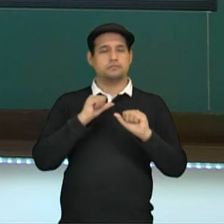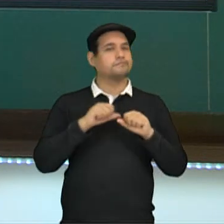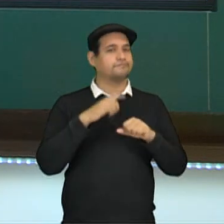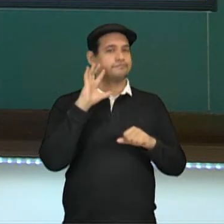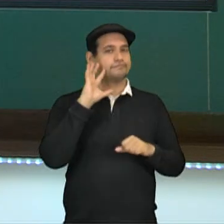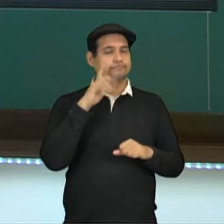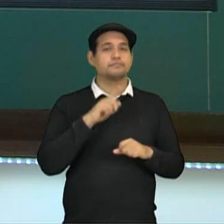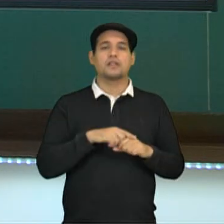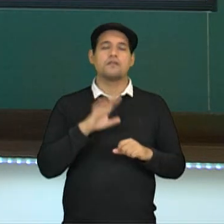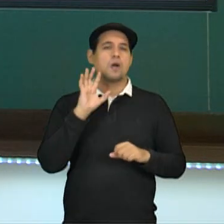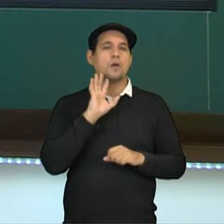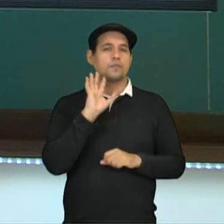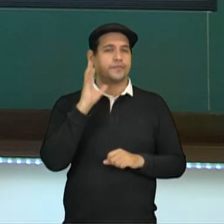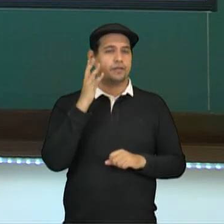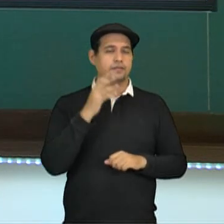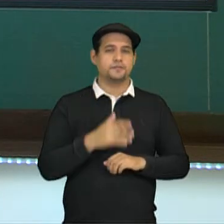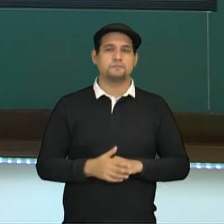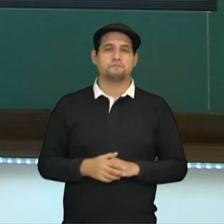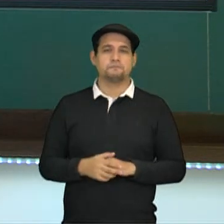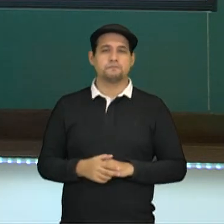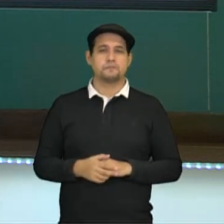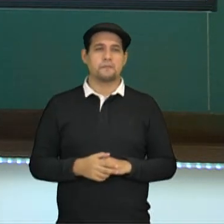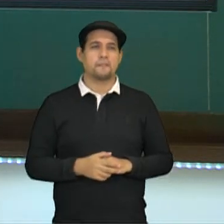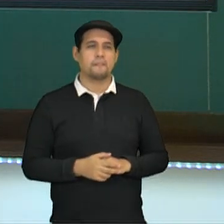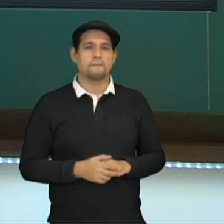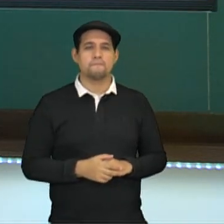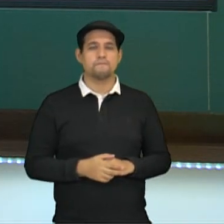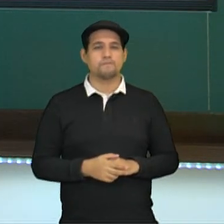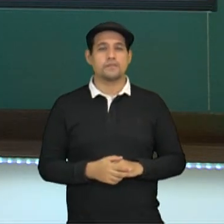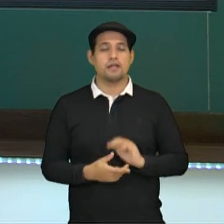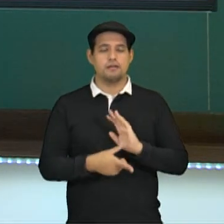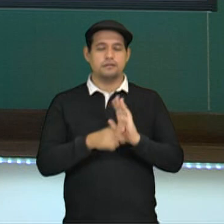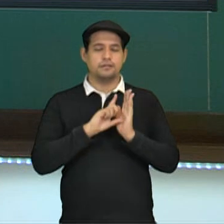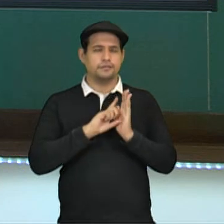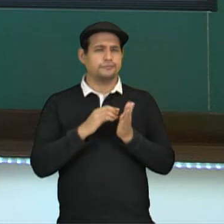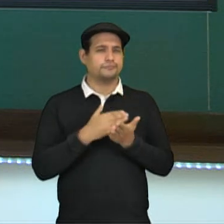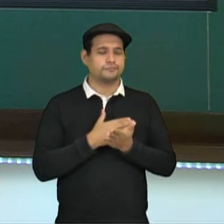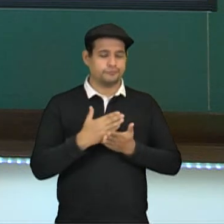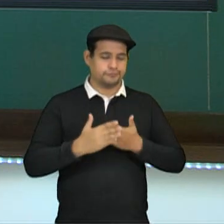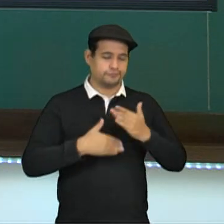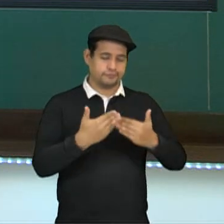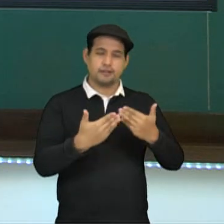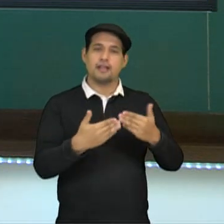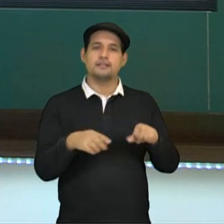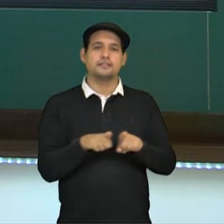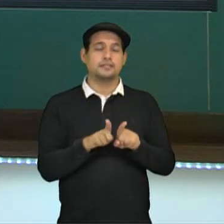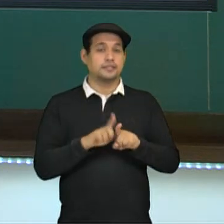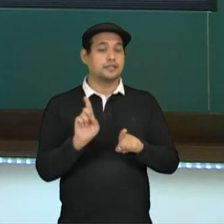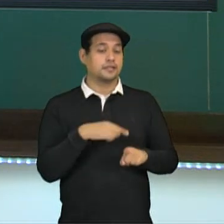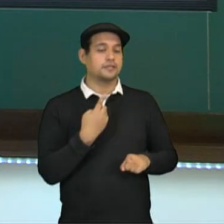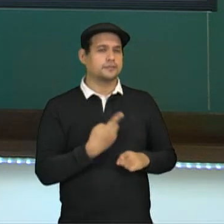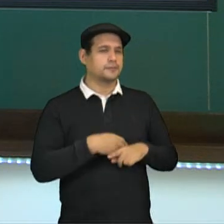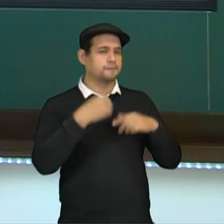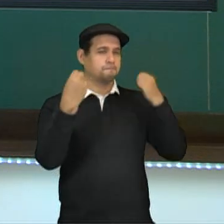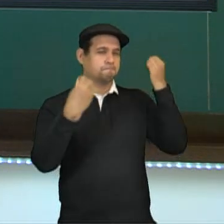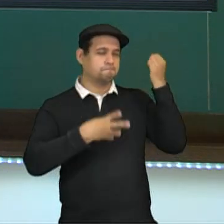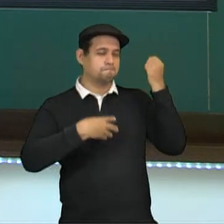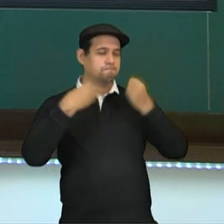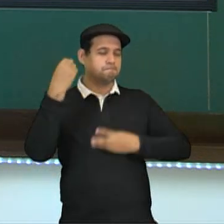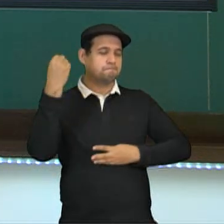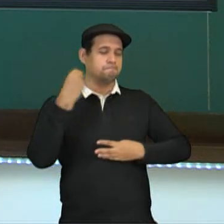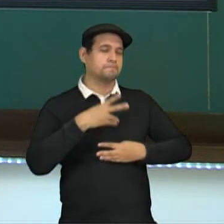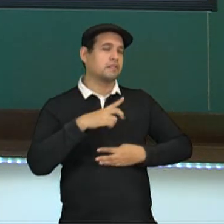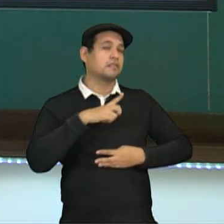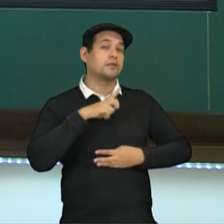transformações que vão acontecendo aí. E antes da gente dar continuidade, então, às nossas explicações,